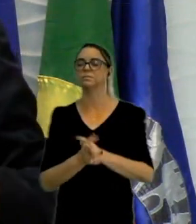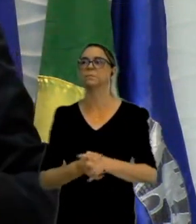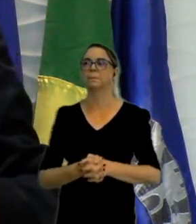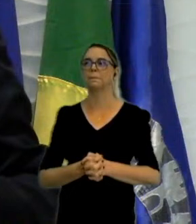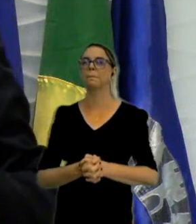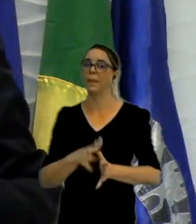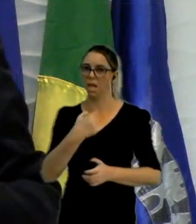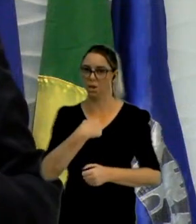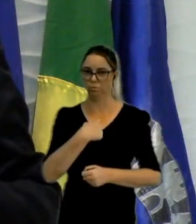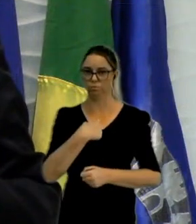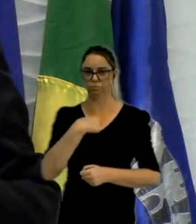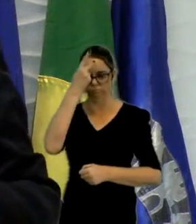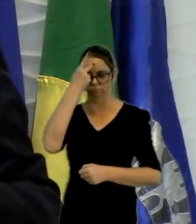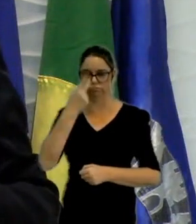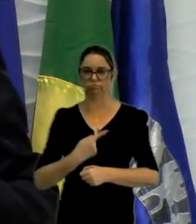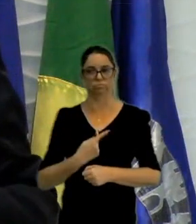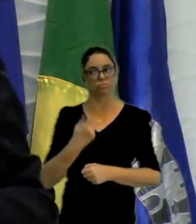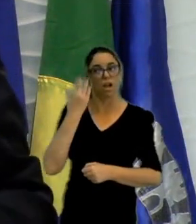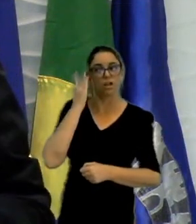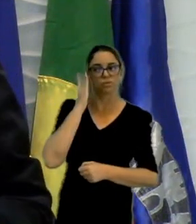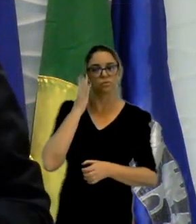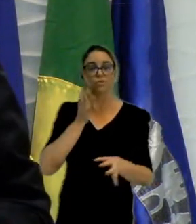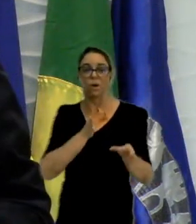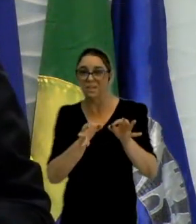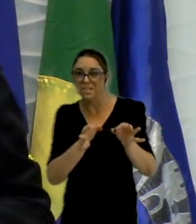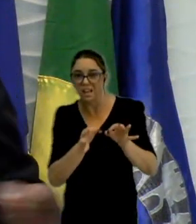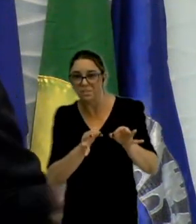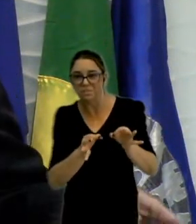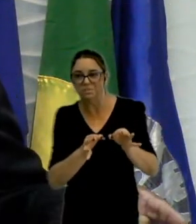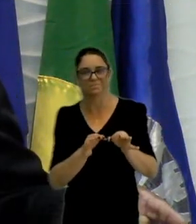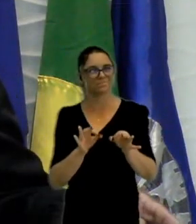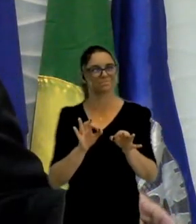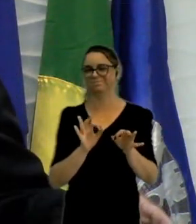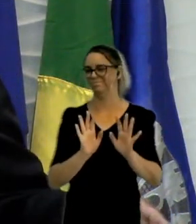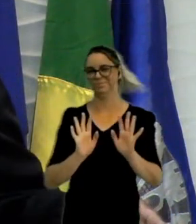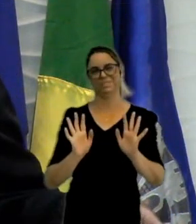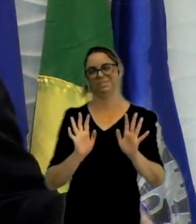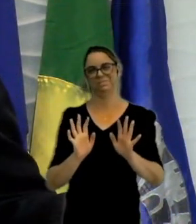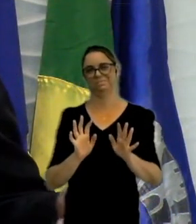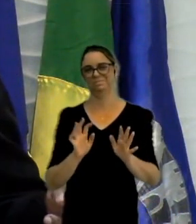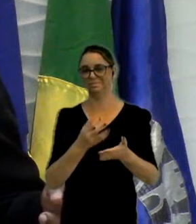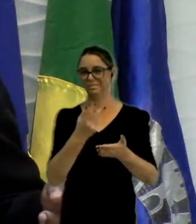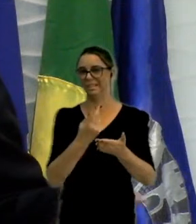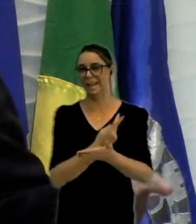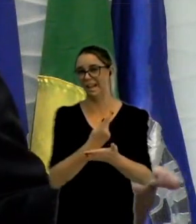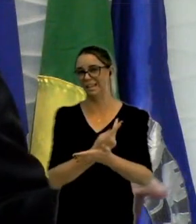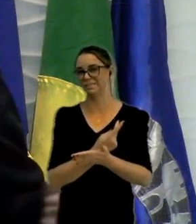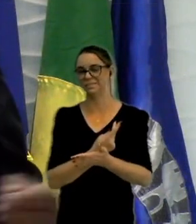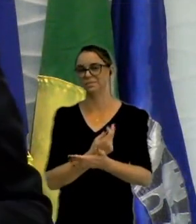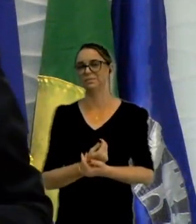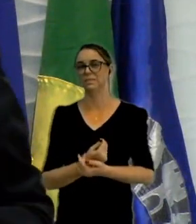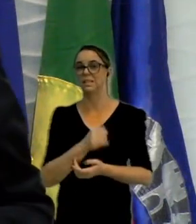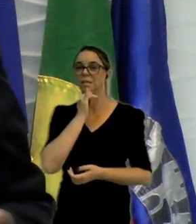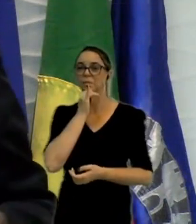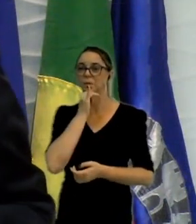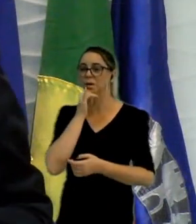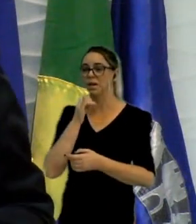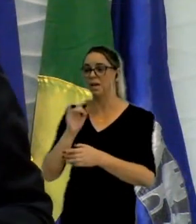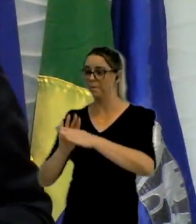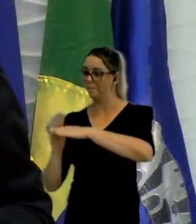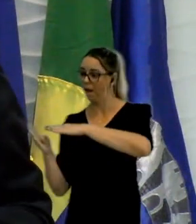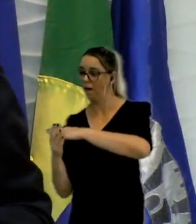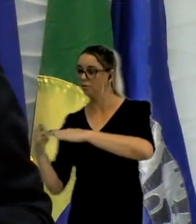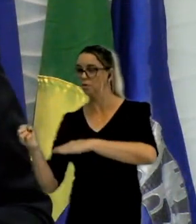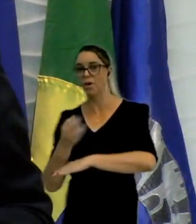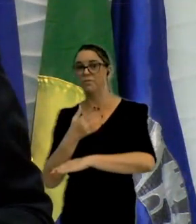eu particularmente, estou achando muito desorganizado. Tem reclamação aqui do Delmaro Braga, a senhora ligou para mim dizendo